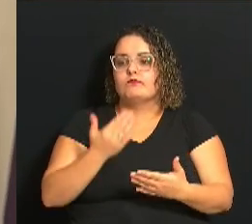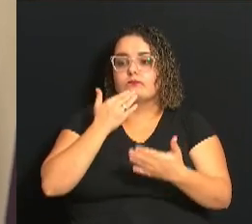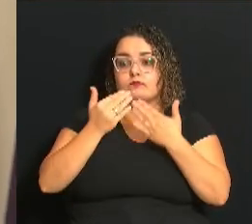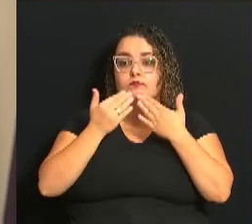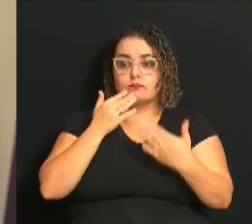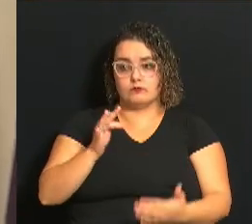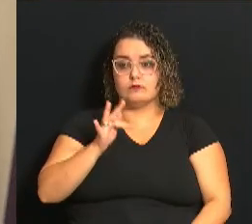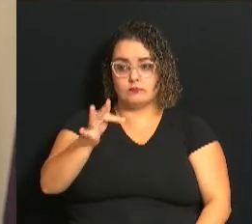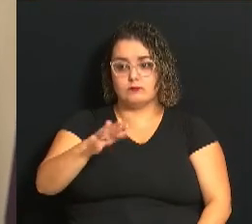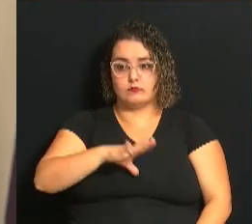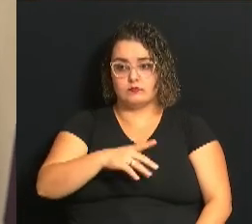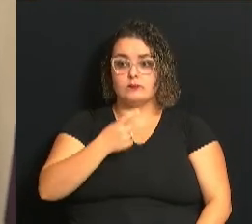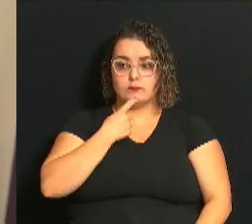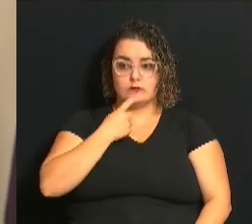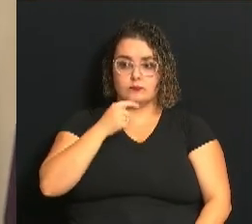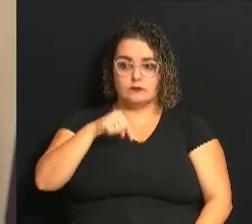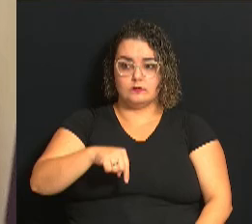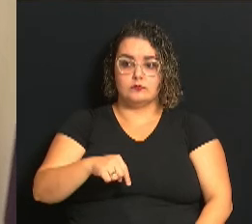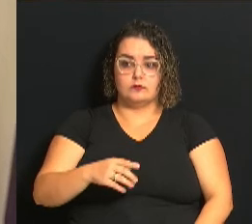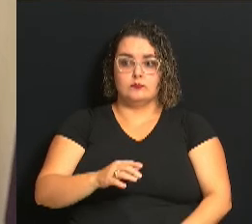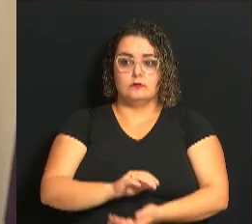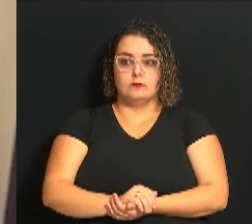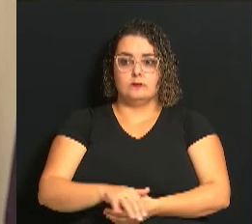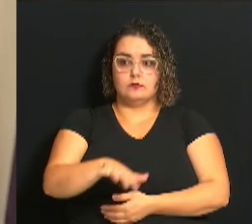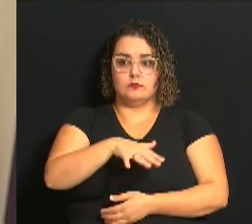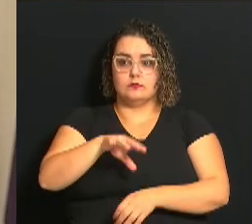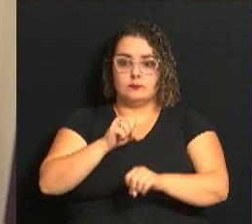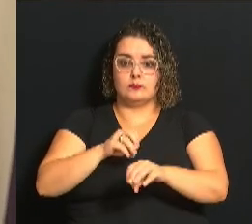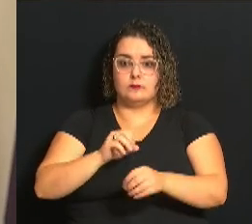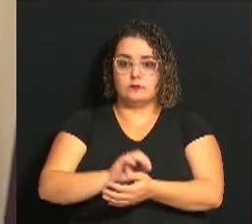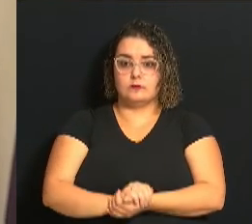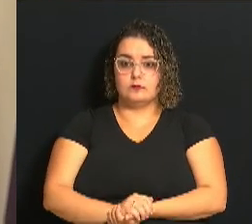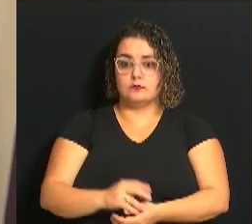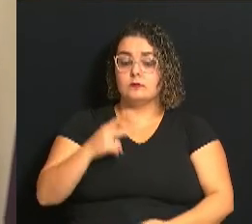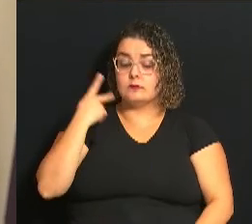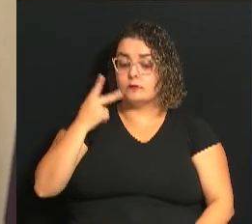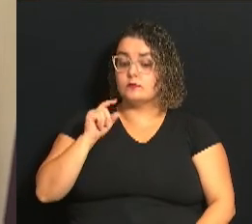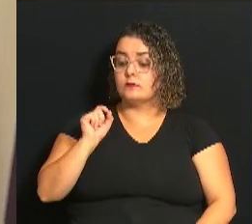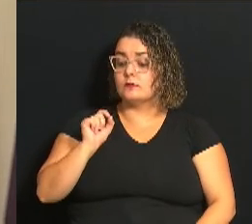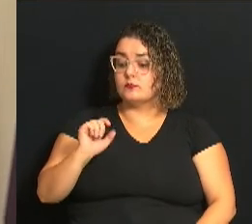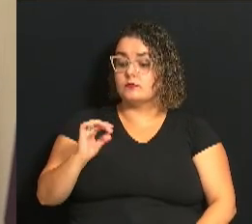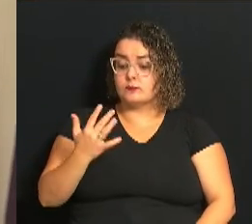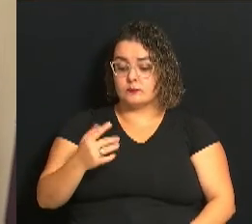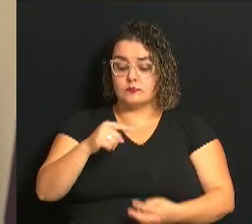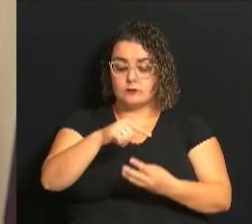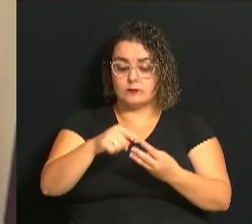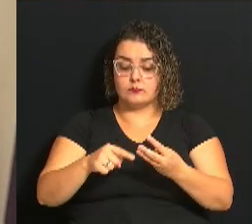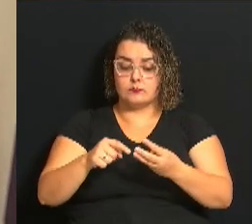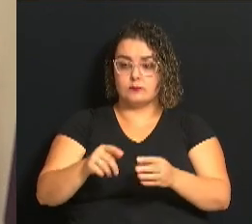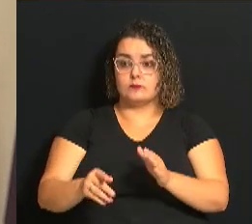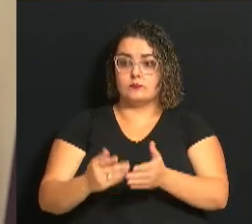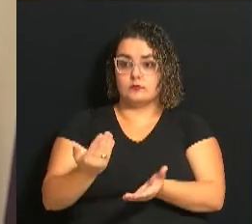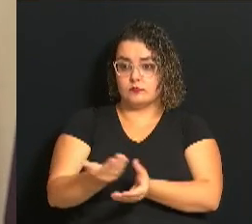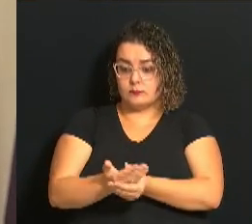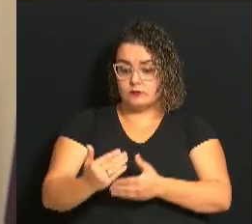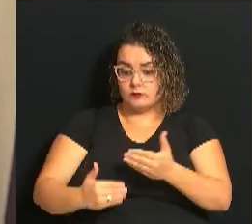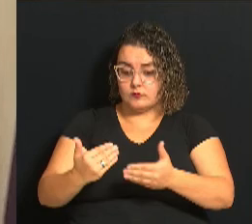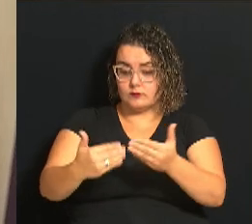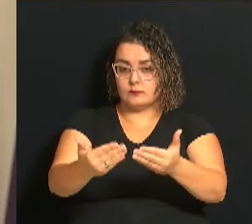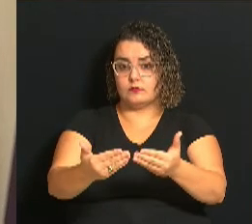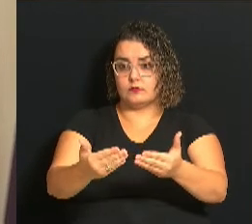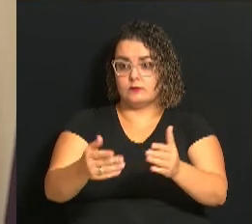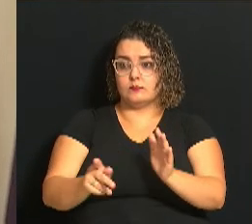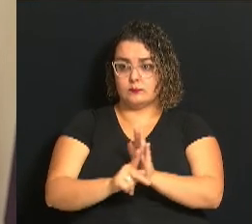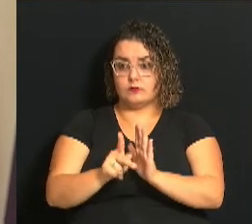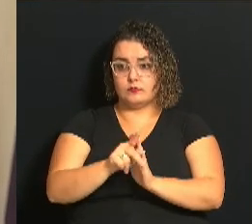da nossa cidade aqui na questão da educação. Vereador, o que acontece agora? Esses 3 projetos vão tramitar aqui na Câmara.